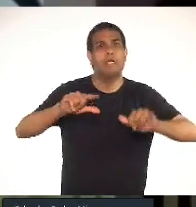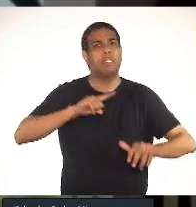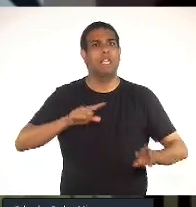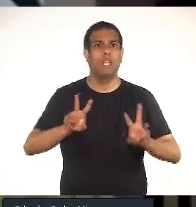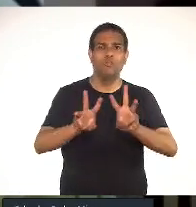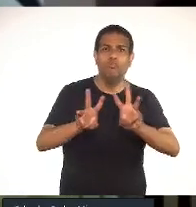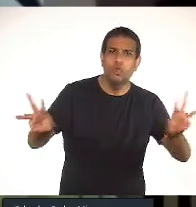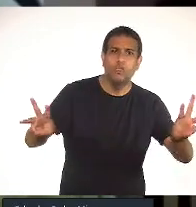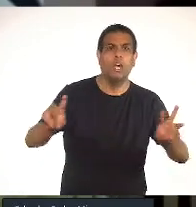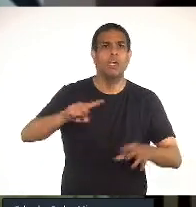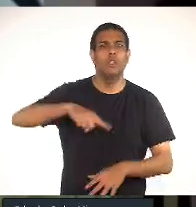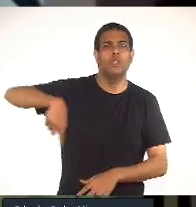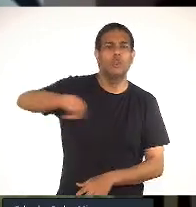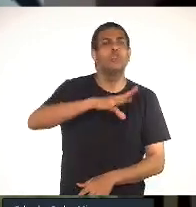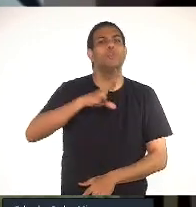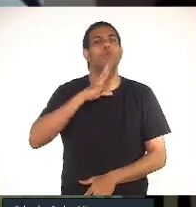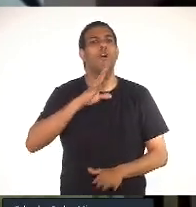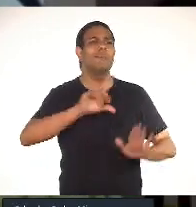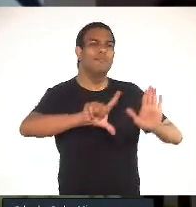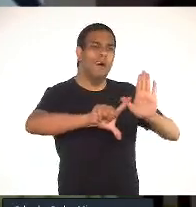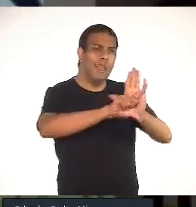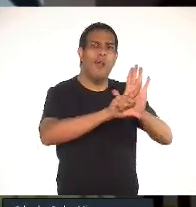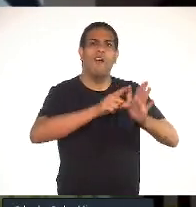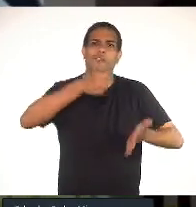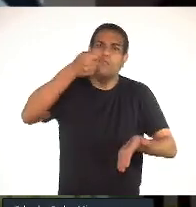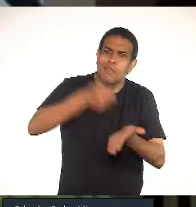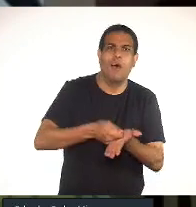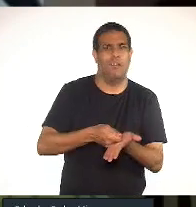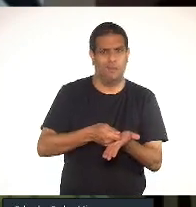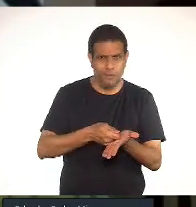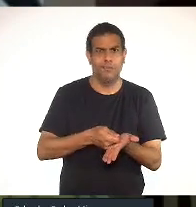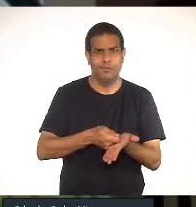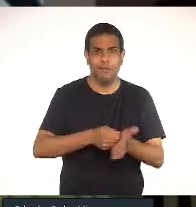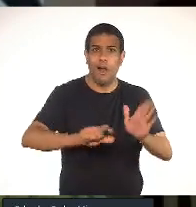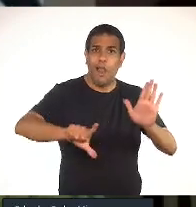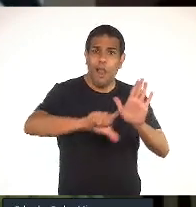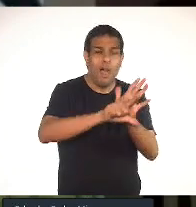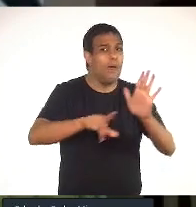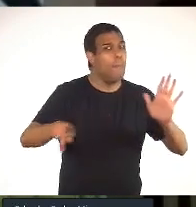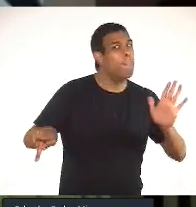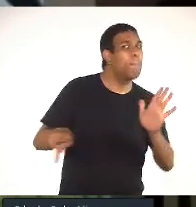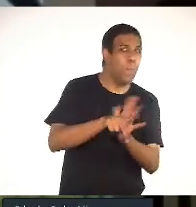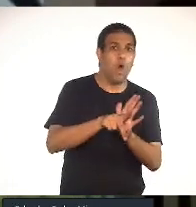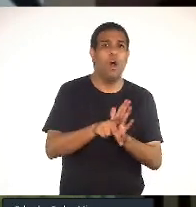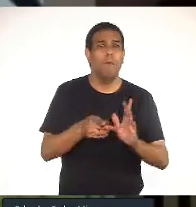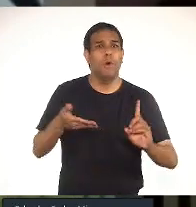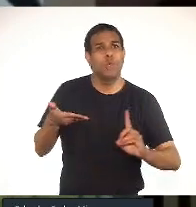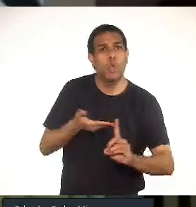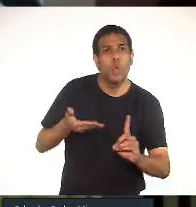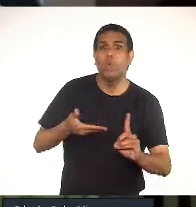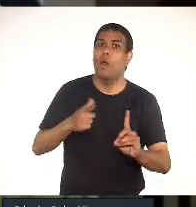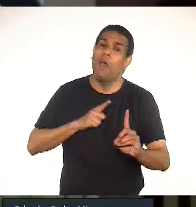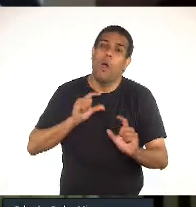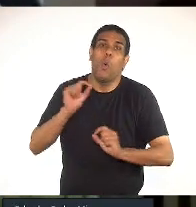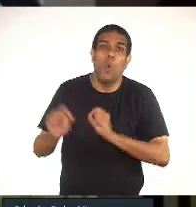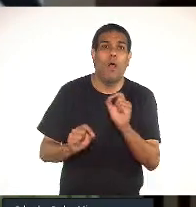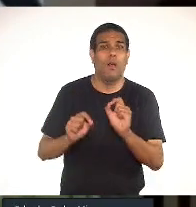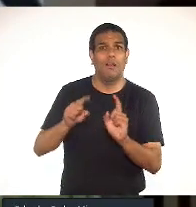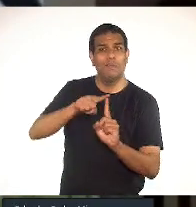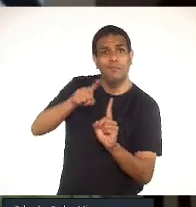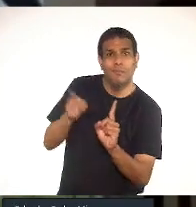todos saberem da lei. Isso é um passo do cumpra-se da lei das doulas. A gente está falando do parto humanizado. A gente